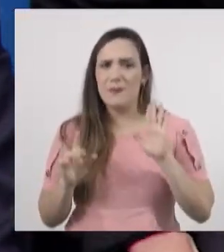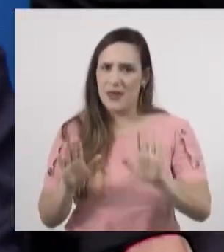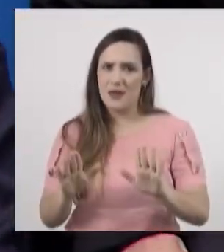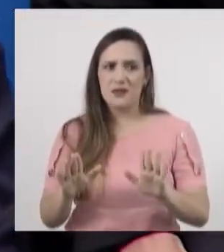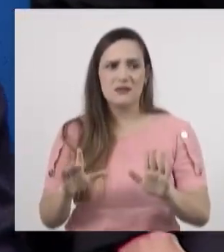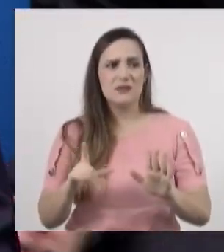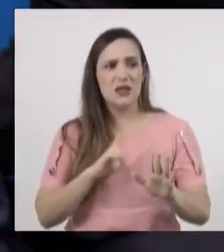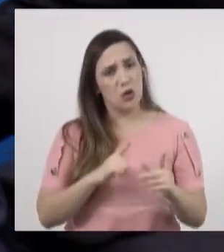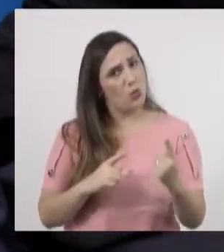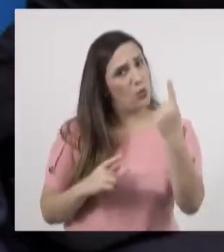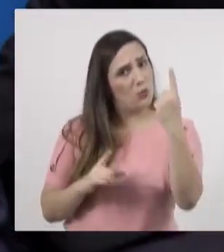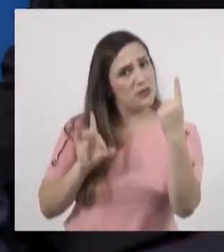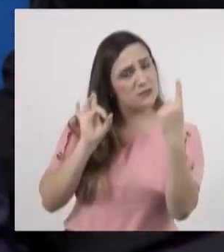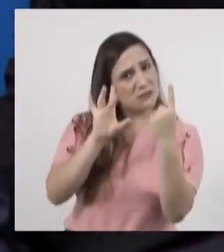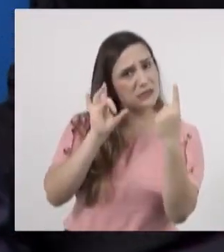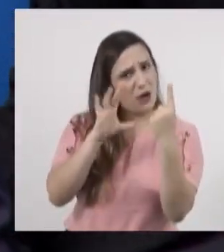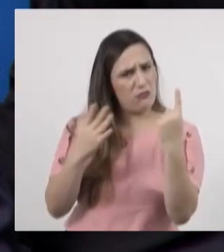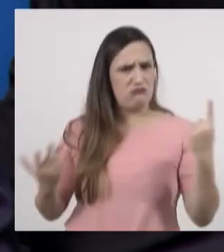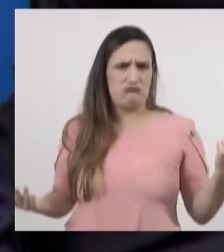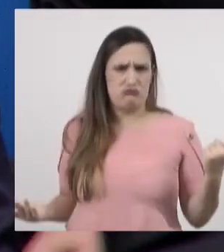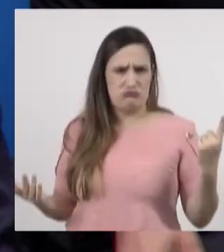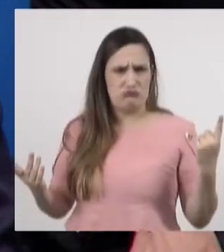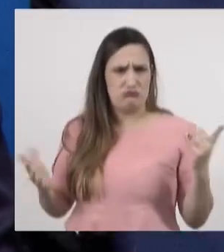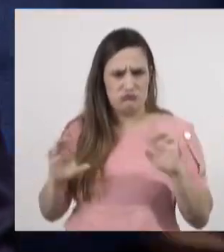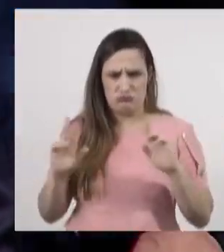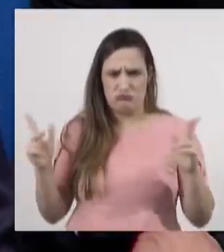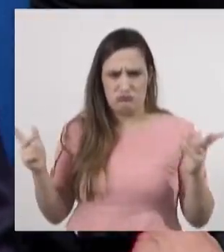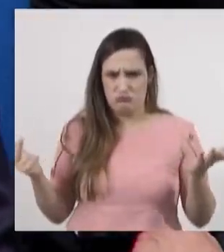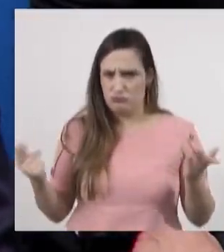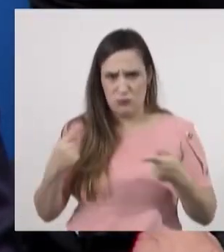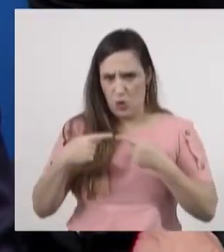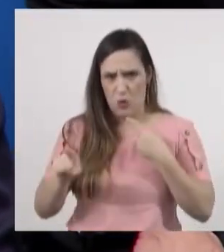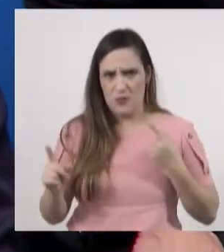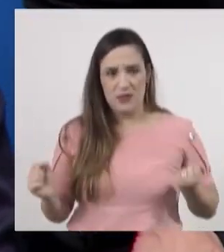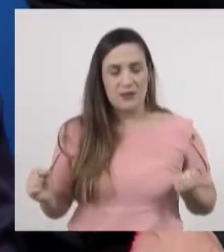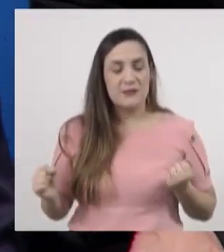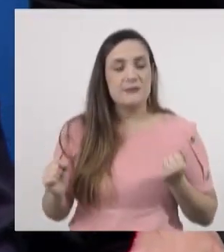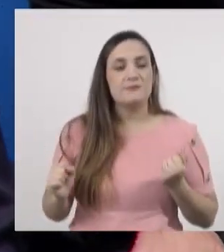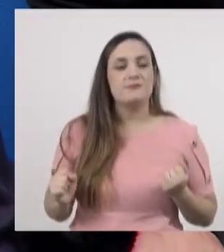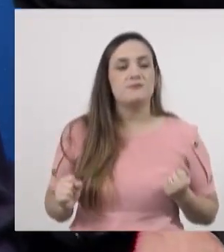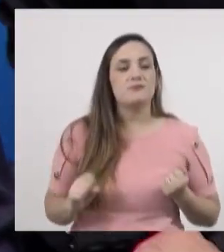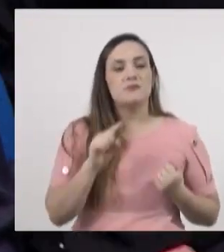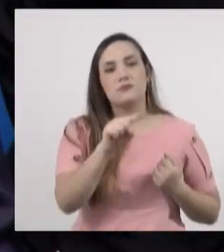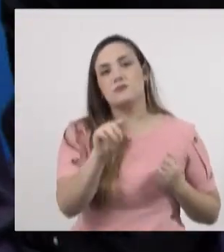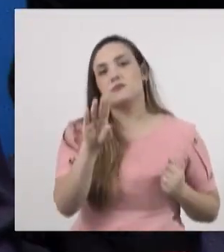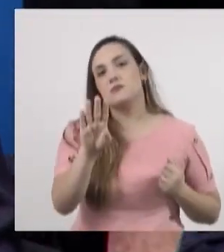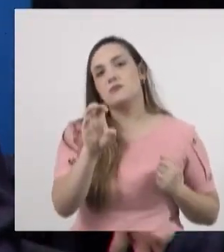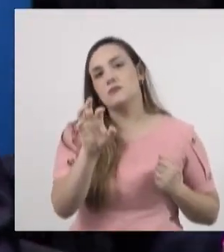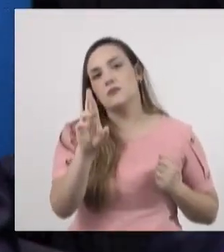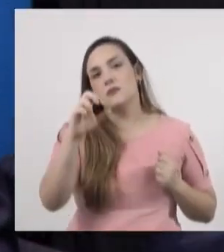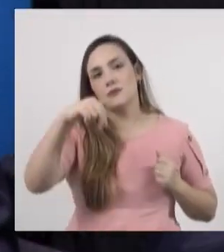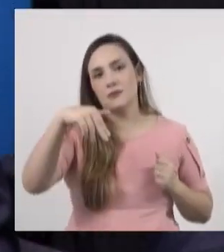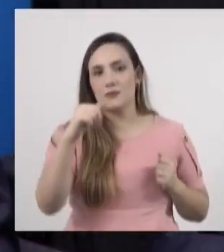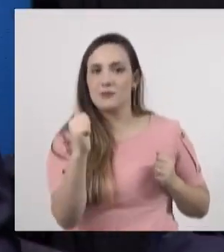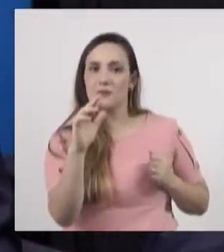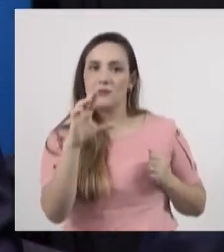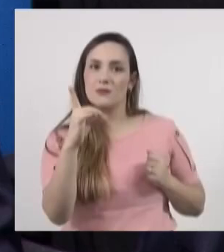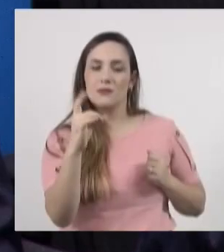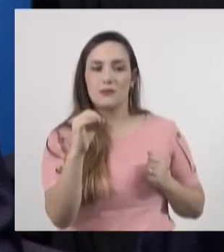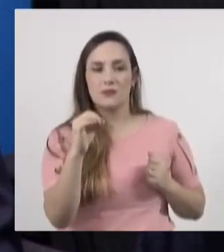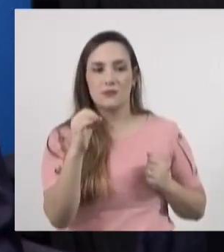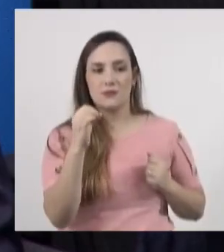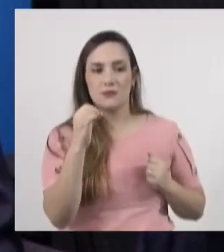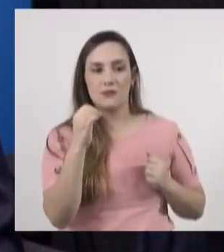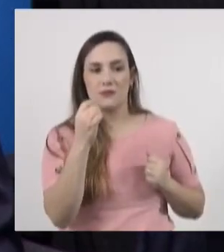uma opção de manter a Zona Franca. E a nossa discussão e o Bernardo Api usou uma expressão da qual nós não gostamos nem um pouco